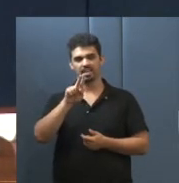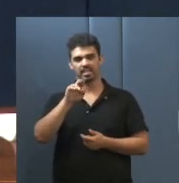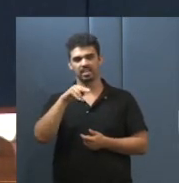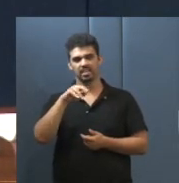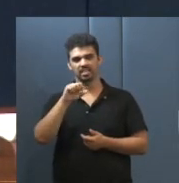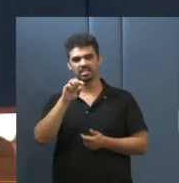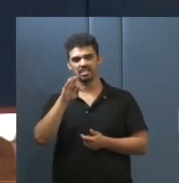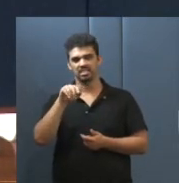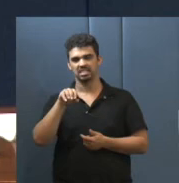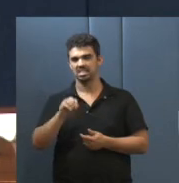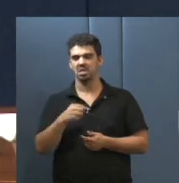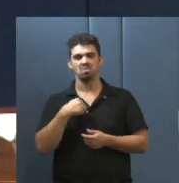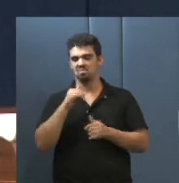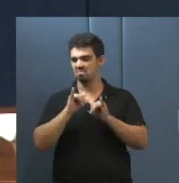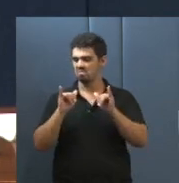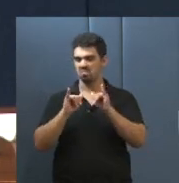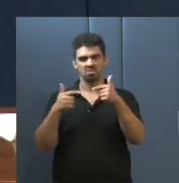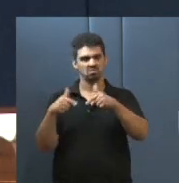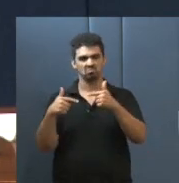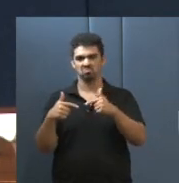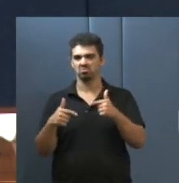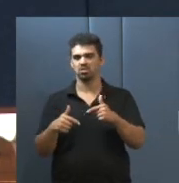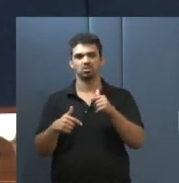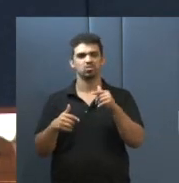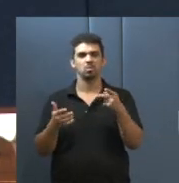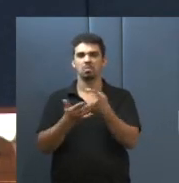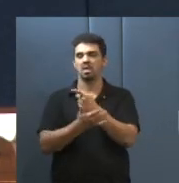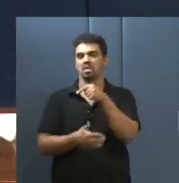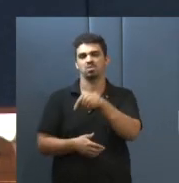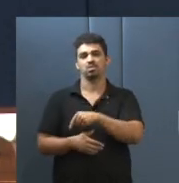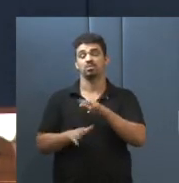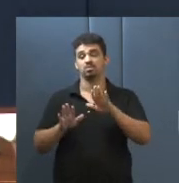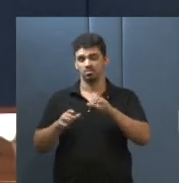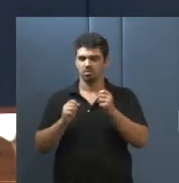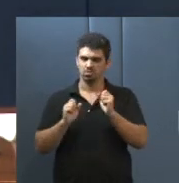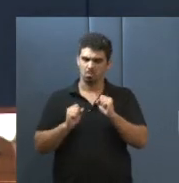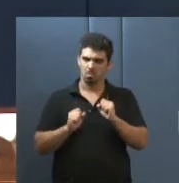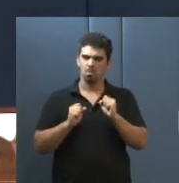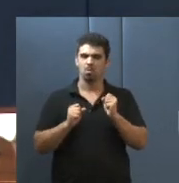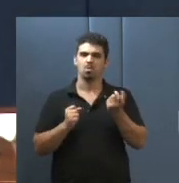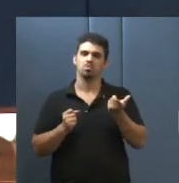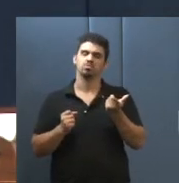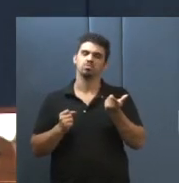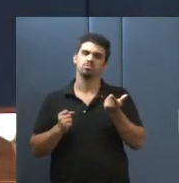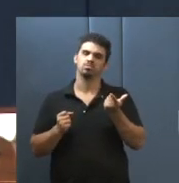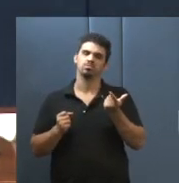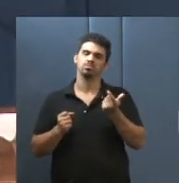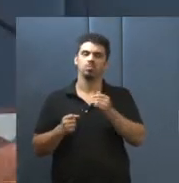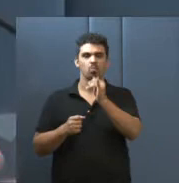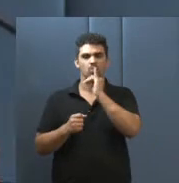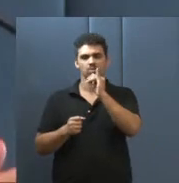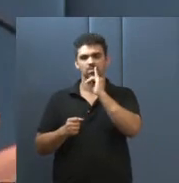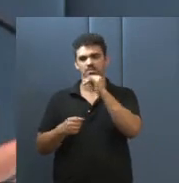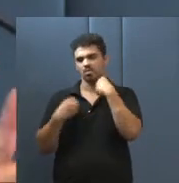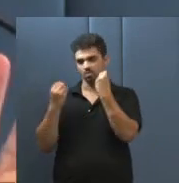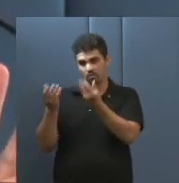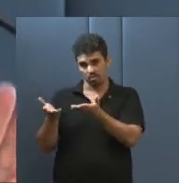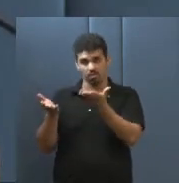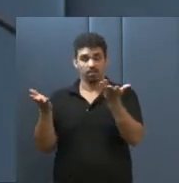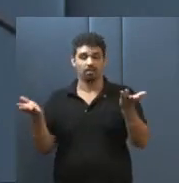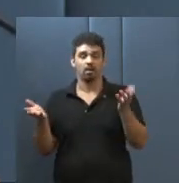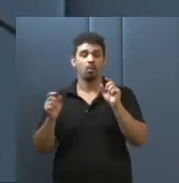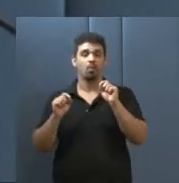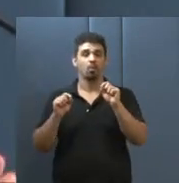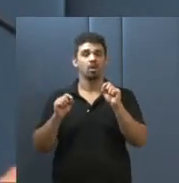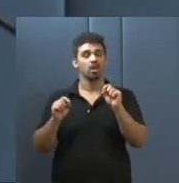eu não tenho informações sobre esse caso específico, sinto muito, mas eu posso lhe dar um exemplo do que está